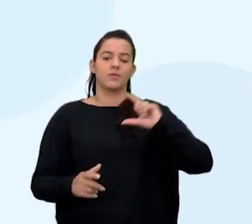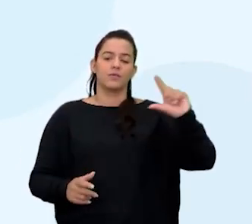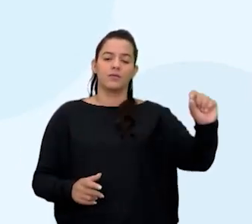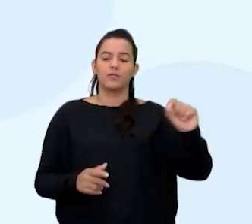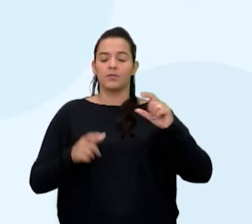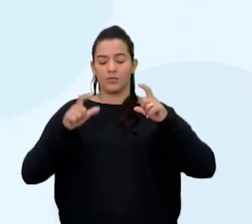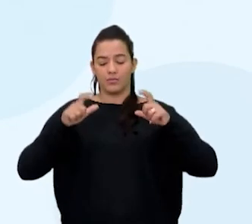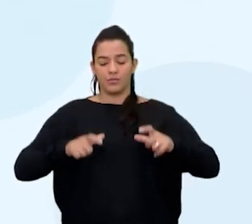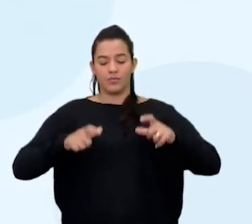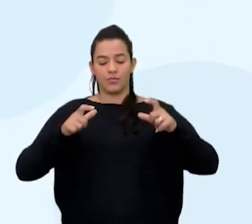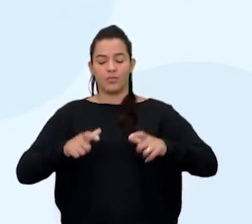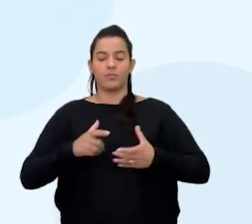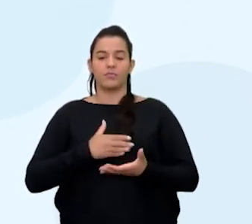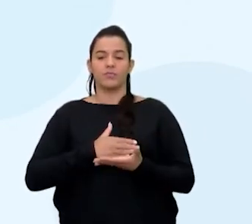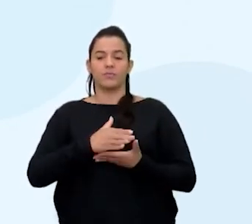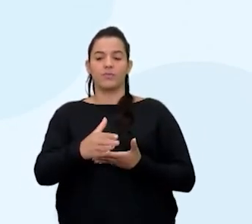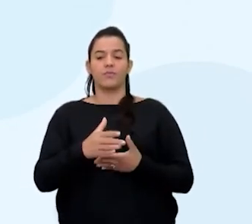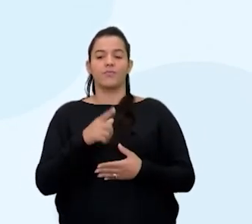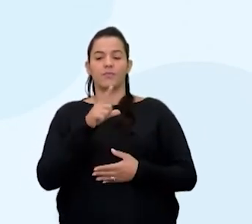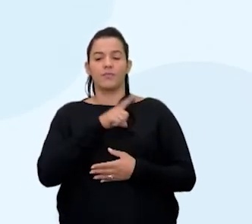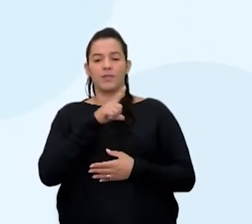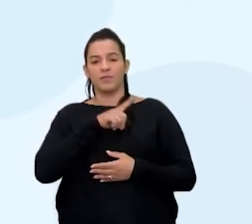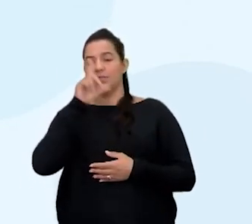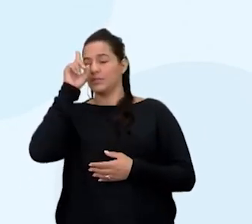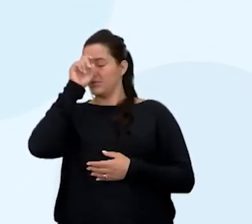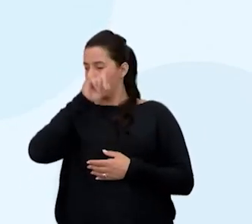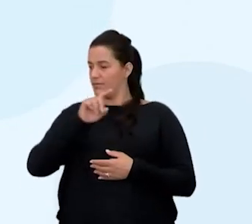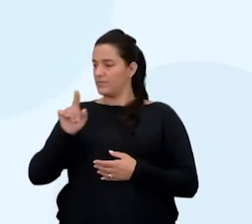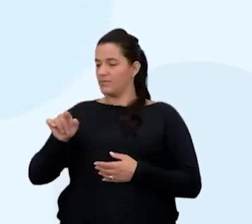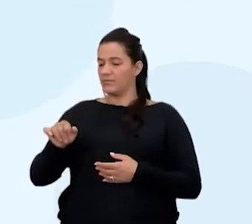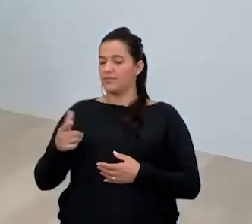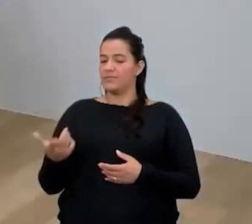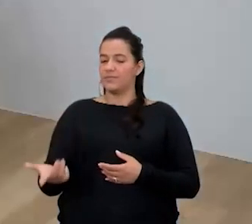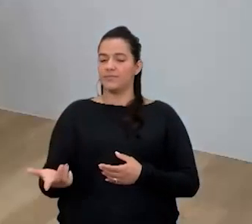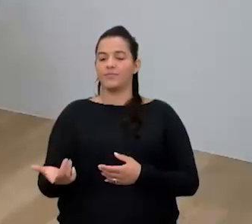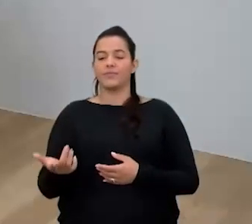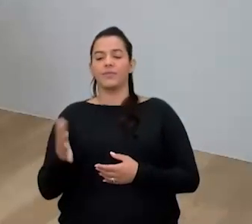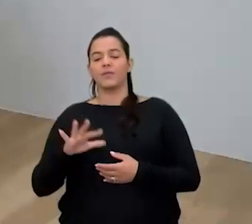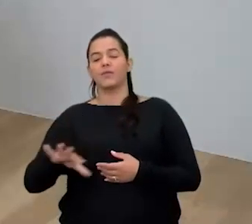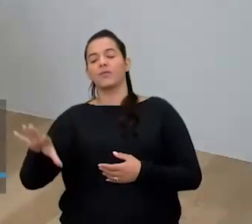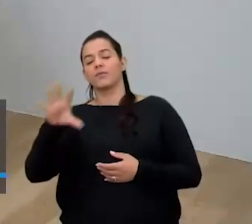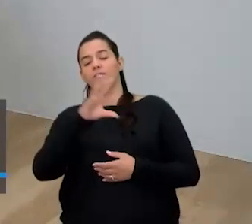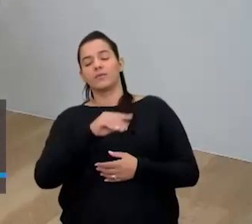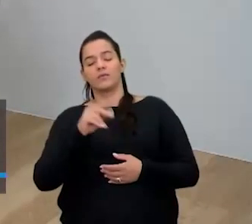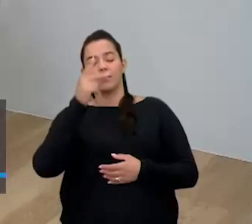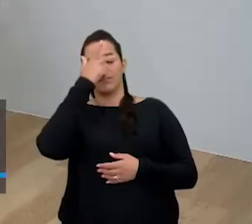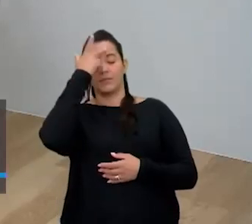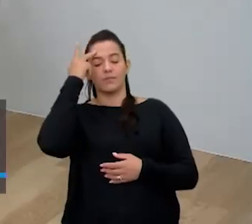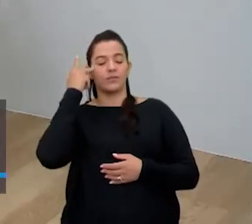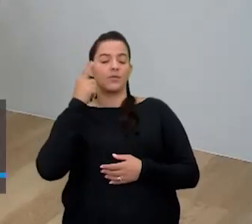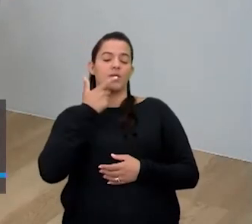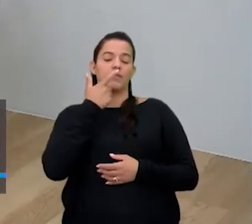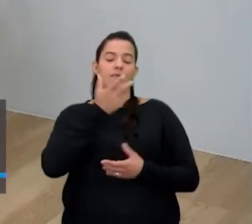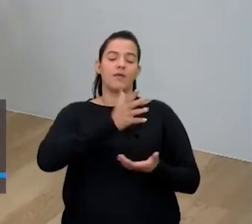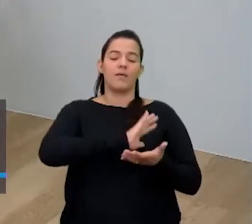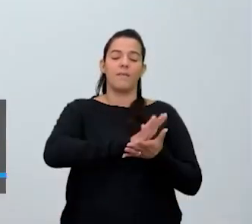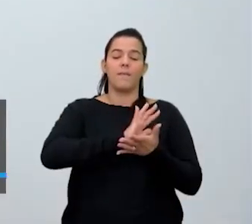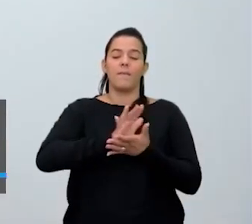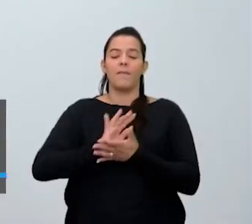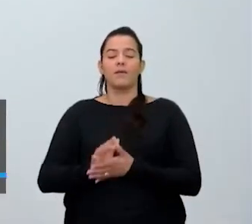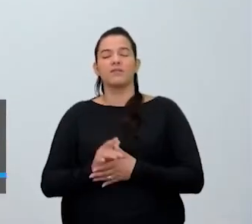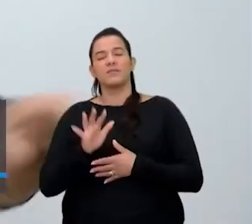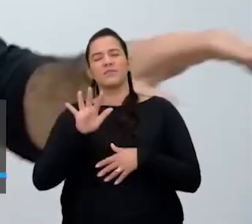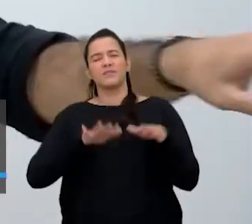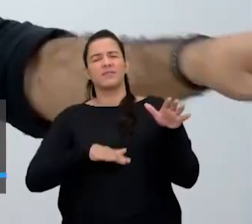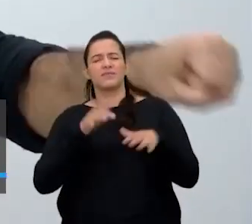origem. Porque isso, Mafê, é algo muito traumático, né? As pessoas muitas vezes elas relativizam ou naturalizam, mas eu fico